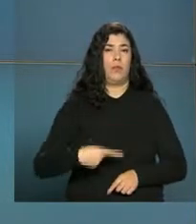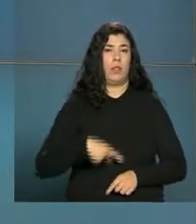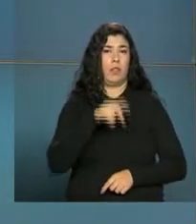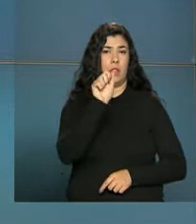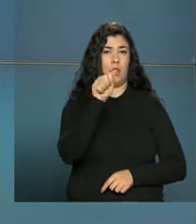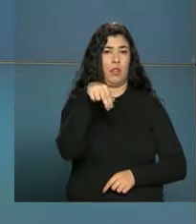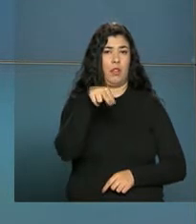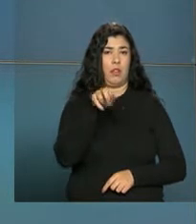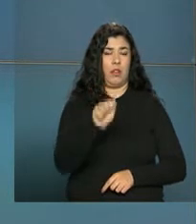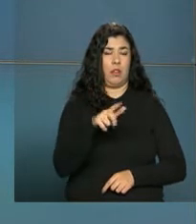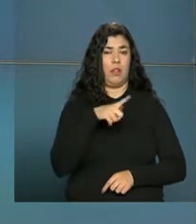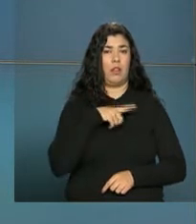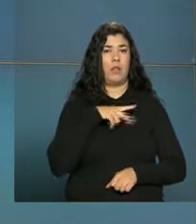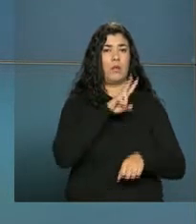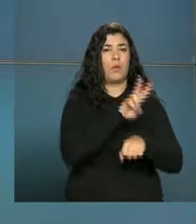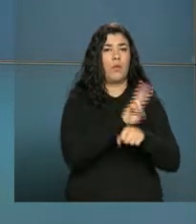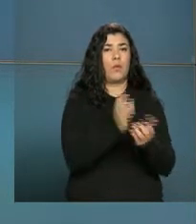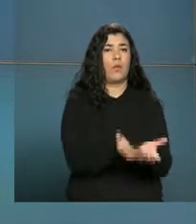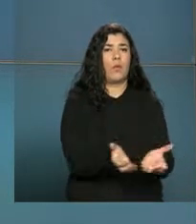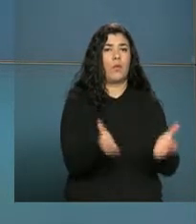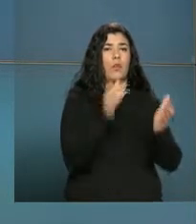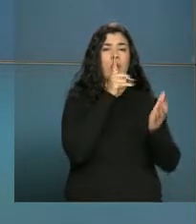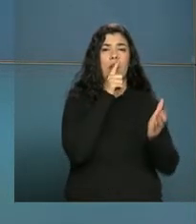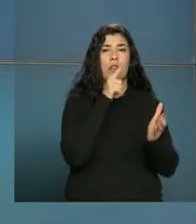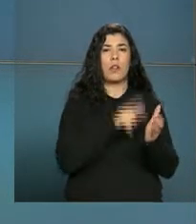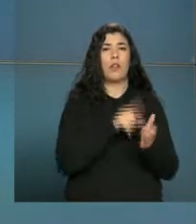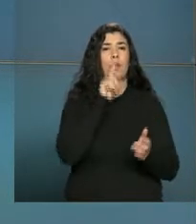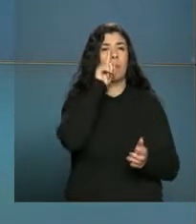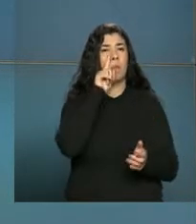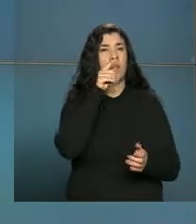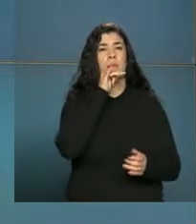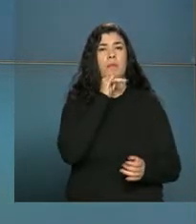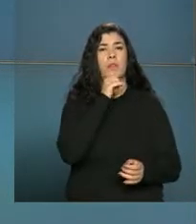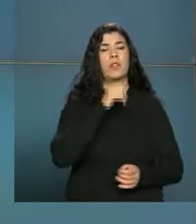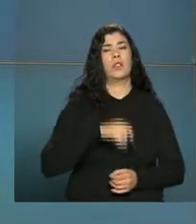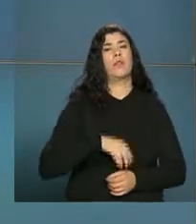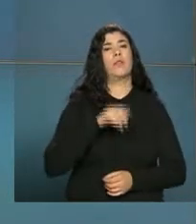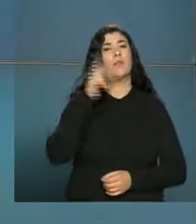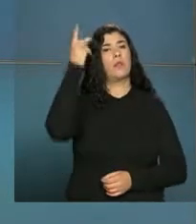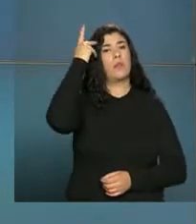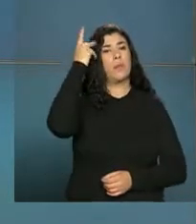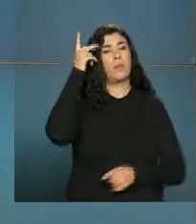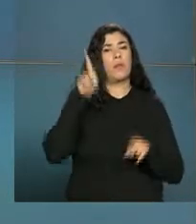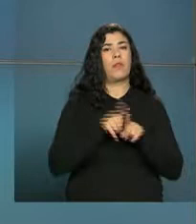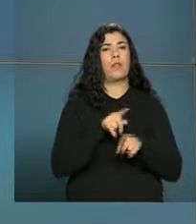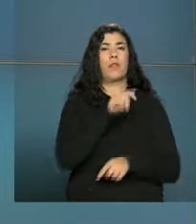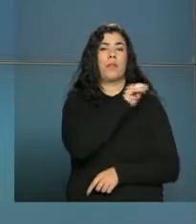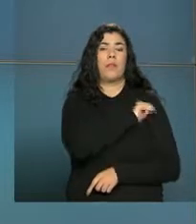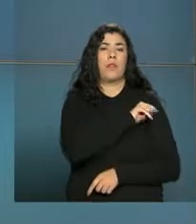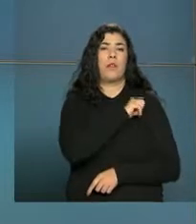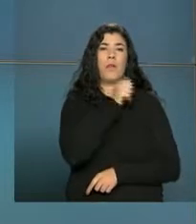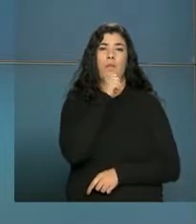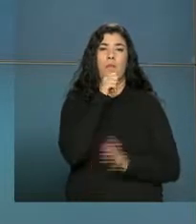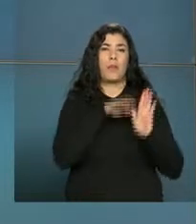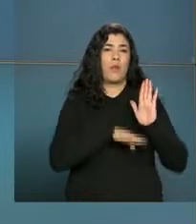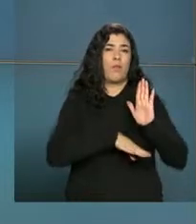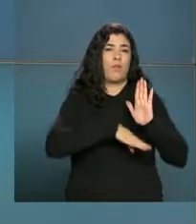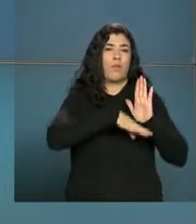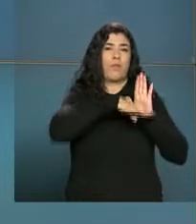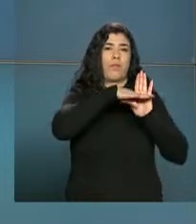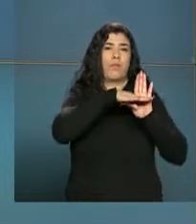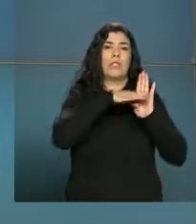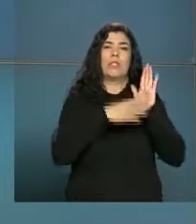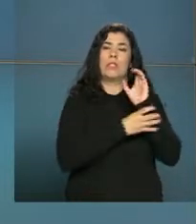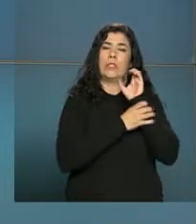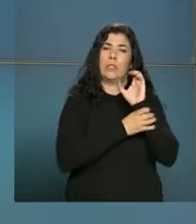Ana os reservatórios de água em situação crítica como de São Paulo e do Rio de Janeiro ainda não atingiram o nível de